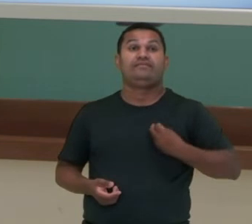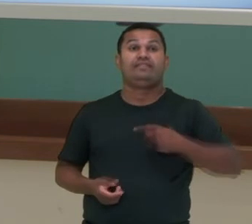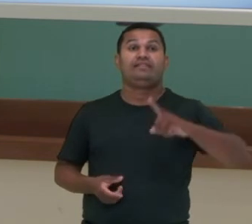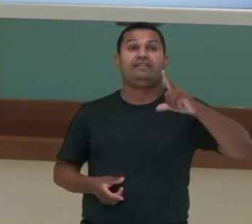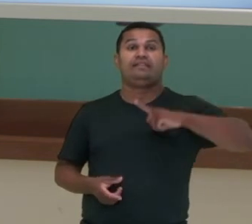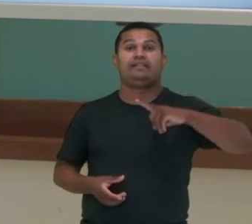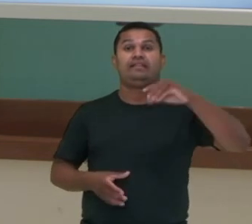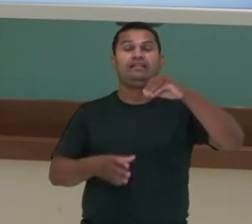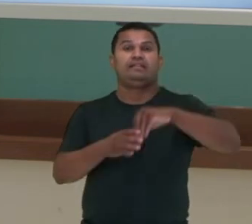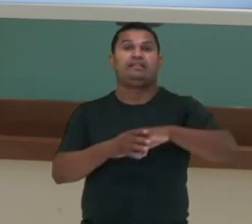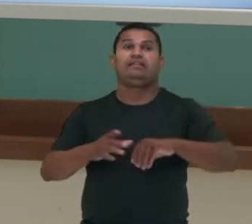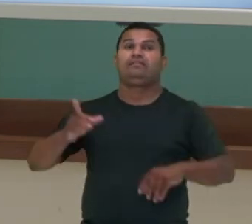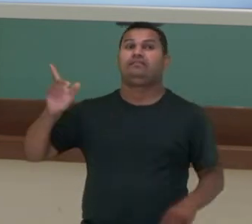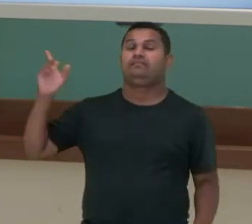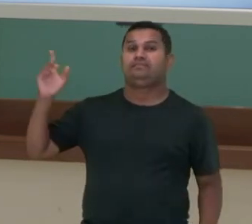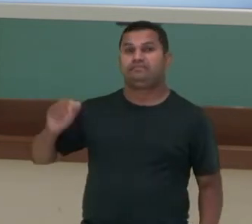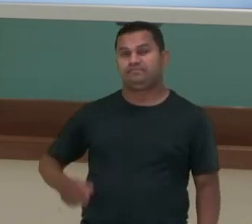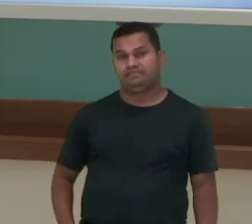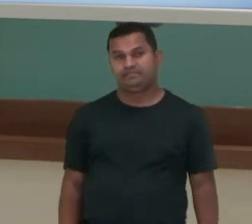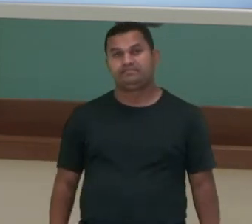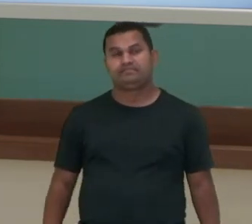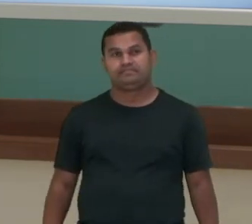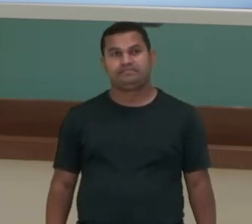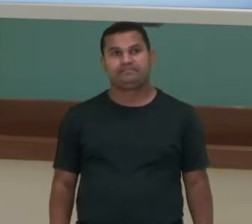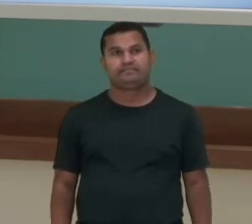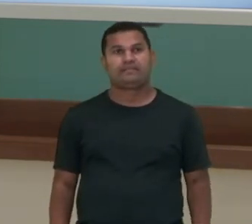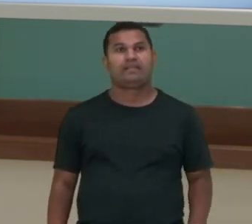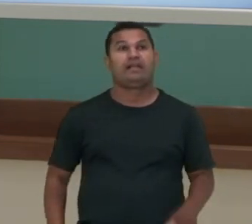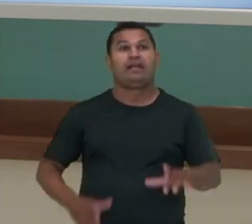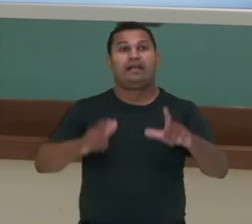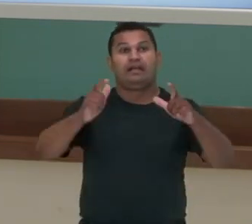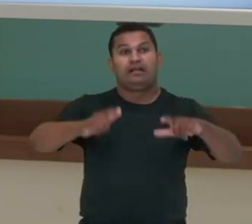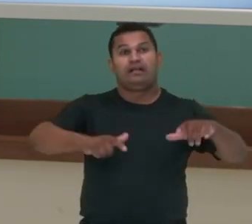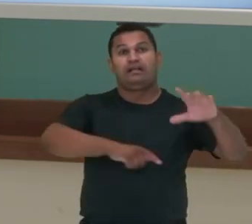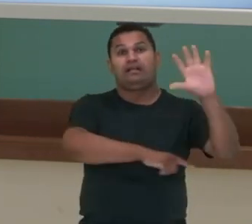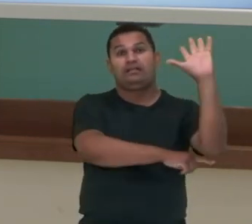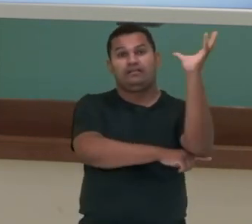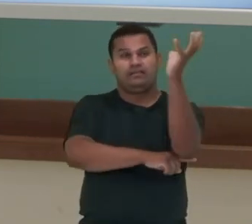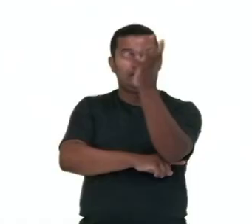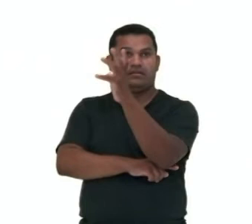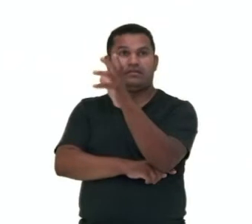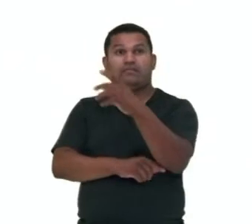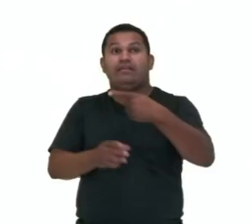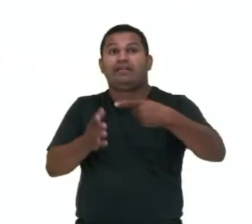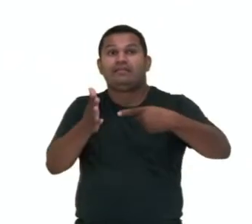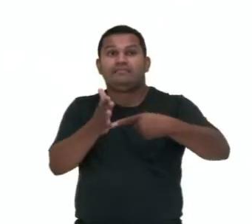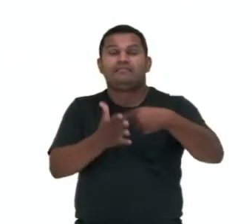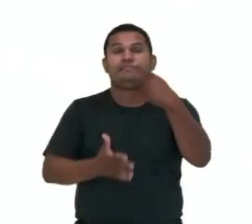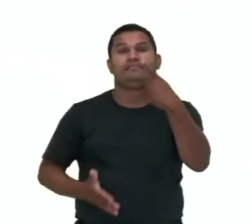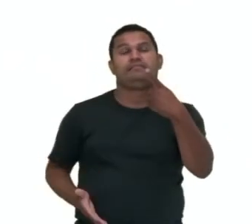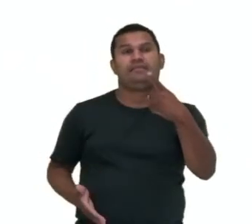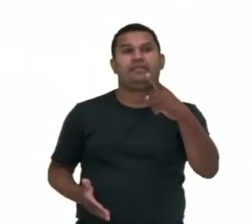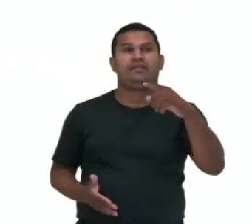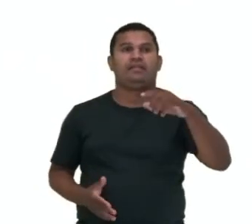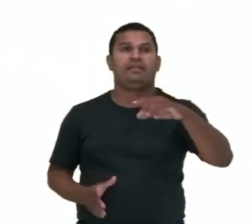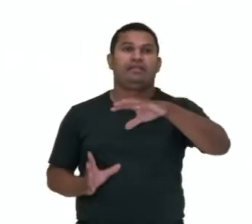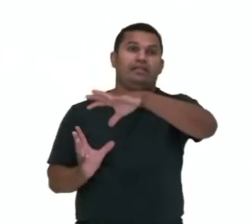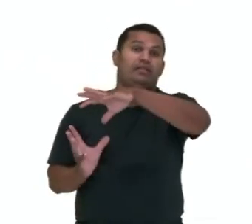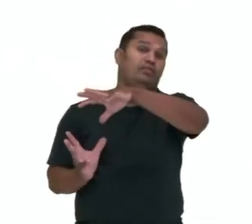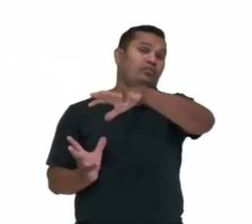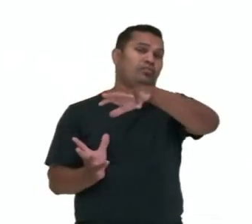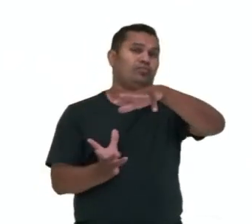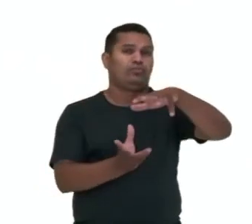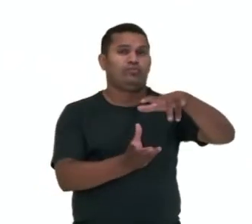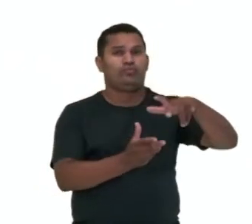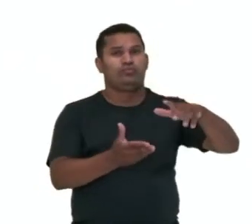aqui representado na nossa imagem. A reserva da Mata Atlântica foi a primeira unidade da rede mundial de reservas